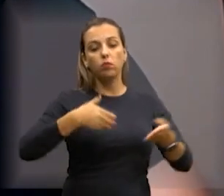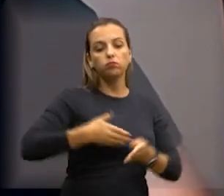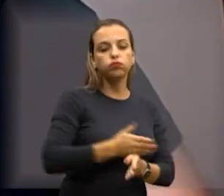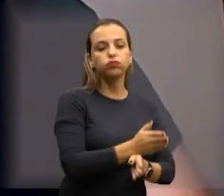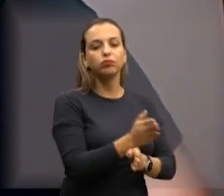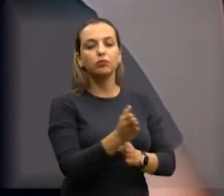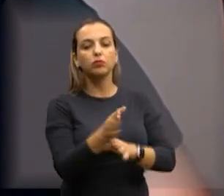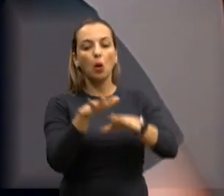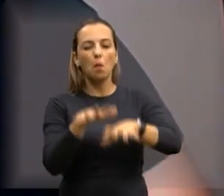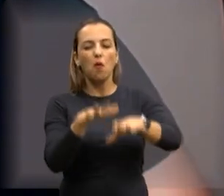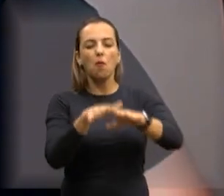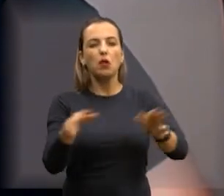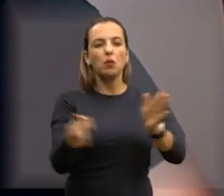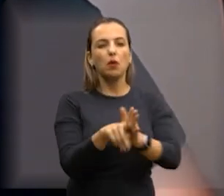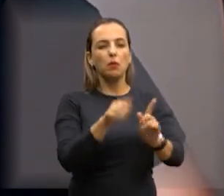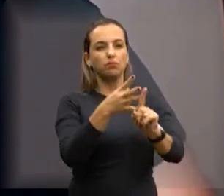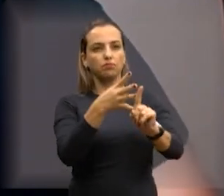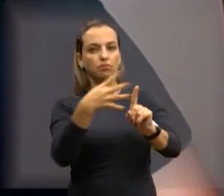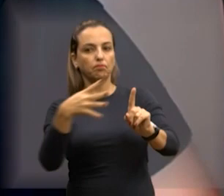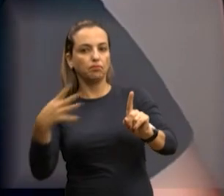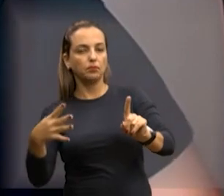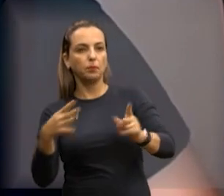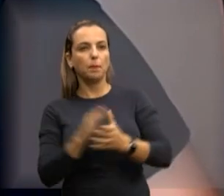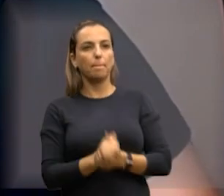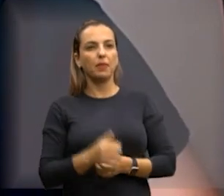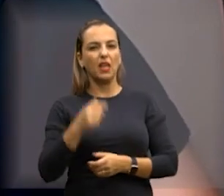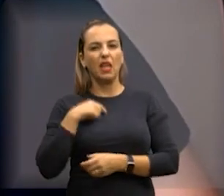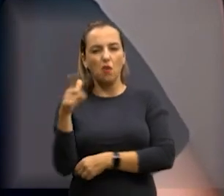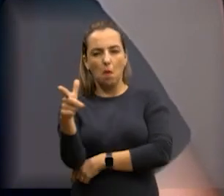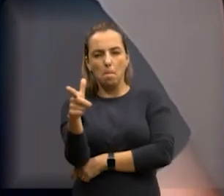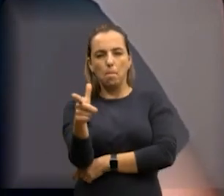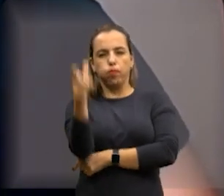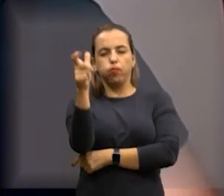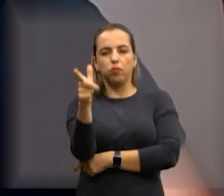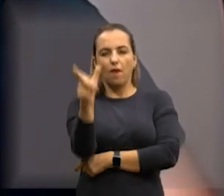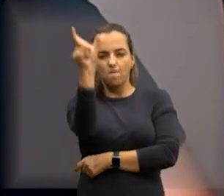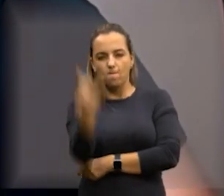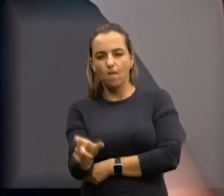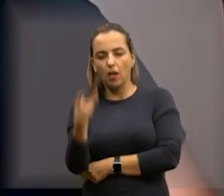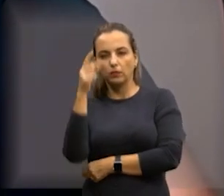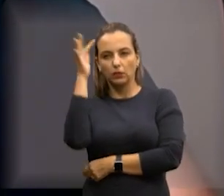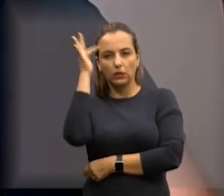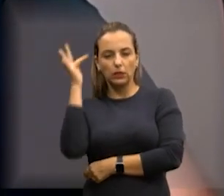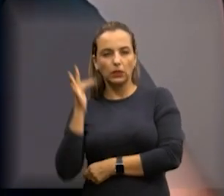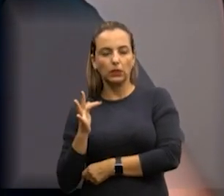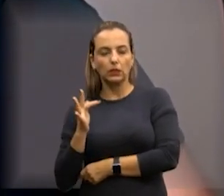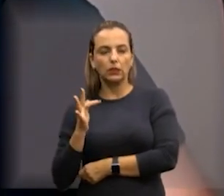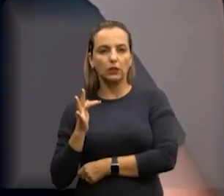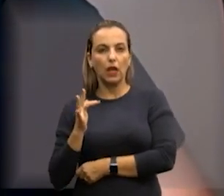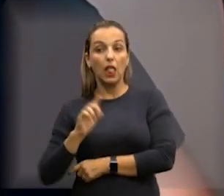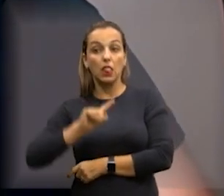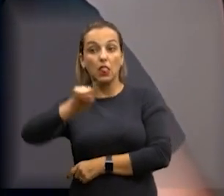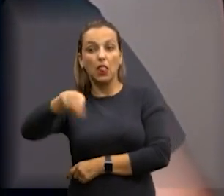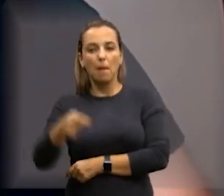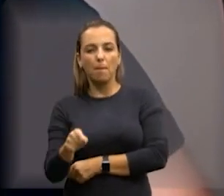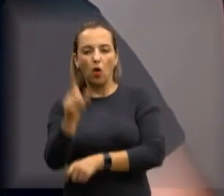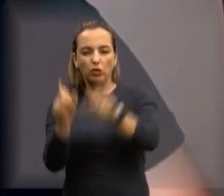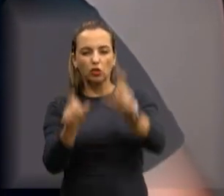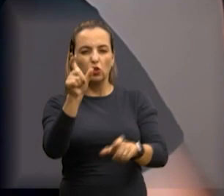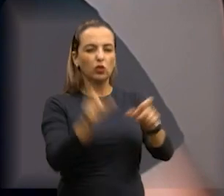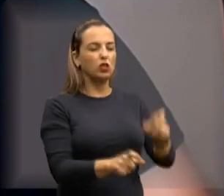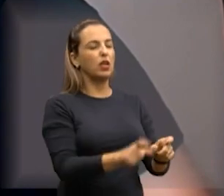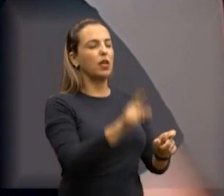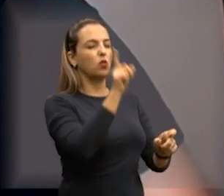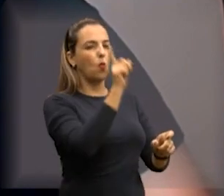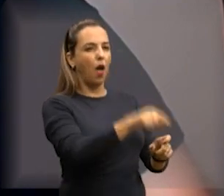direção ao encontro de LGBT. Vou meter uma bala na sua cabeça, Tainara, e depois matar todos os negros, gays